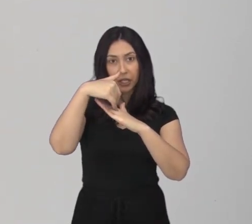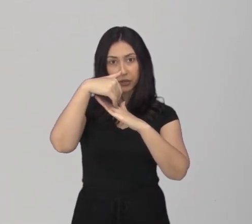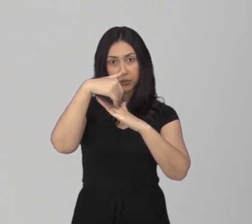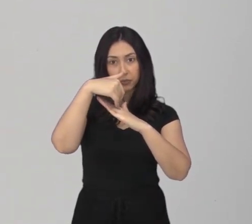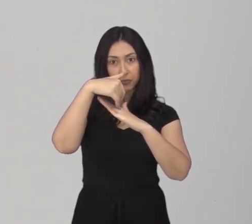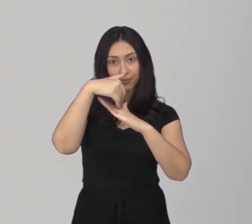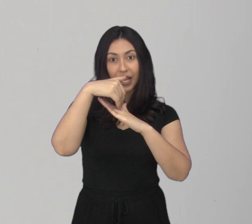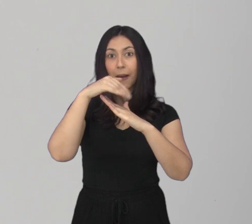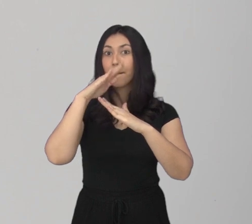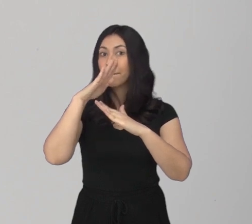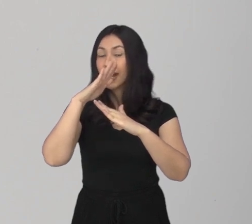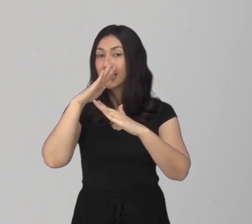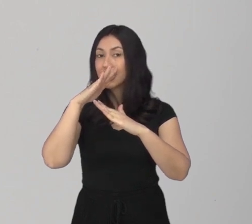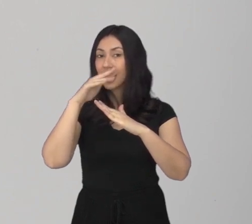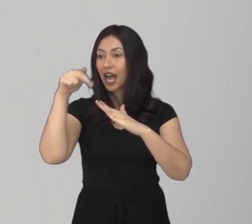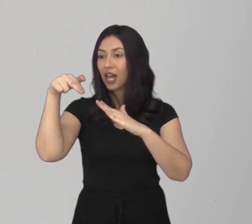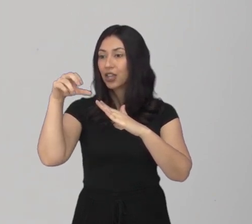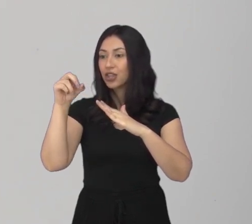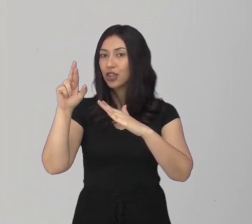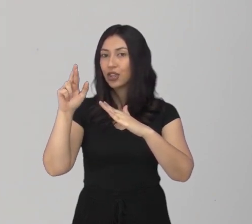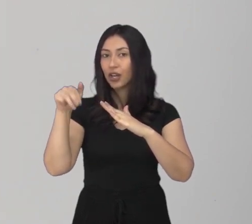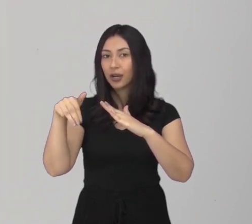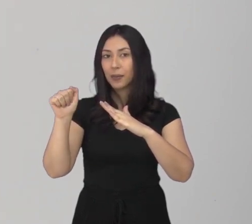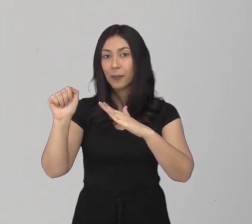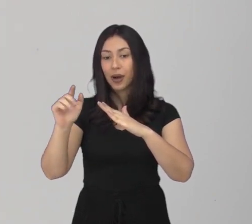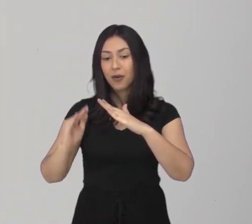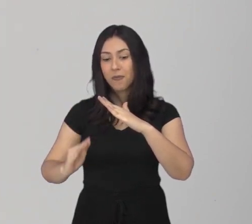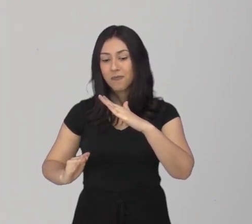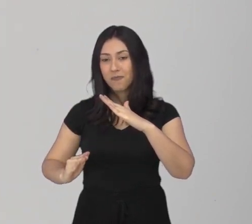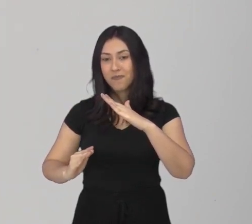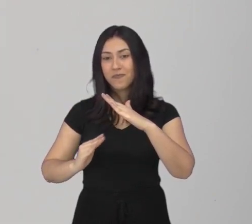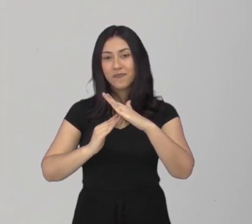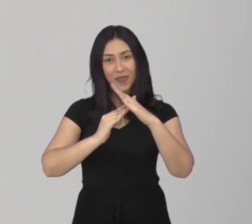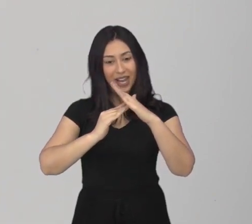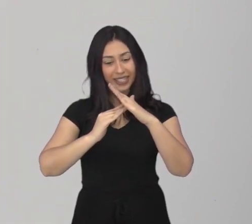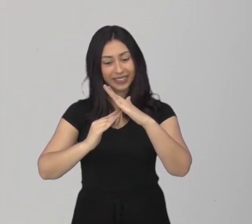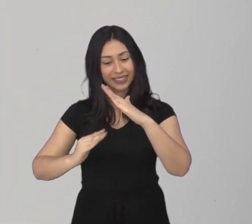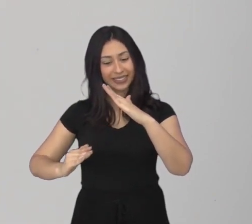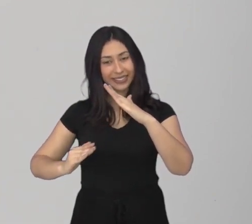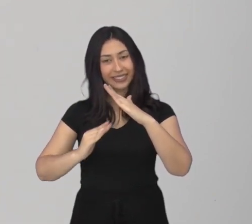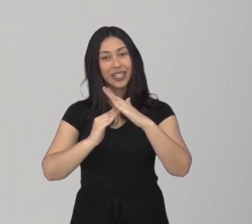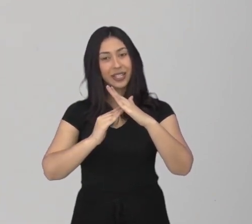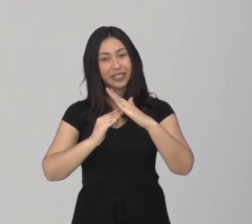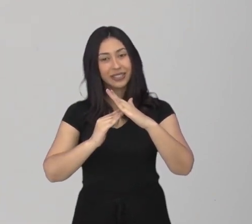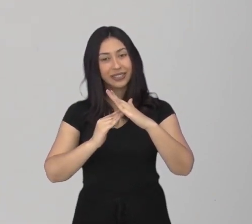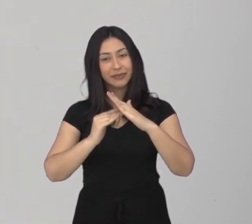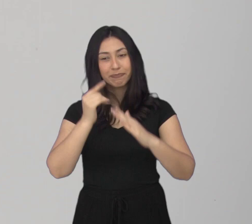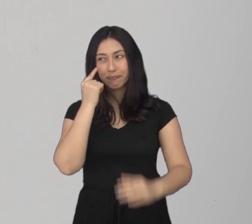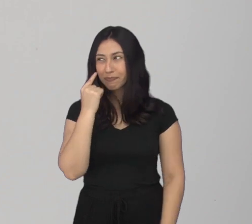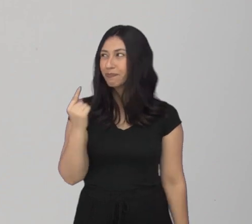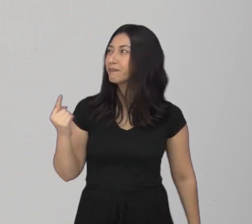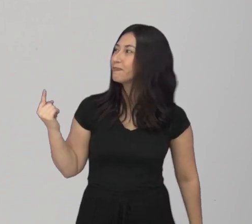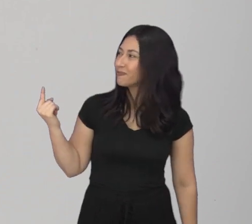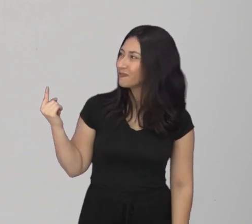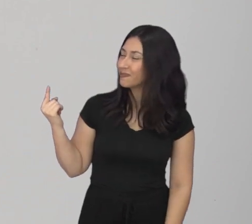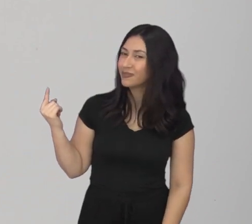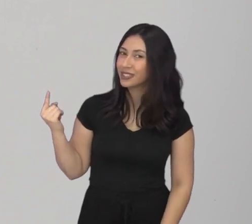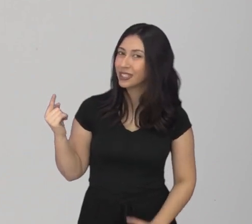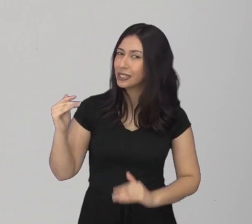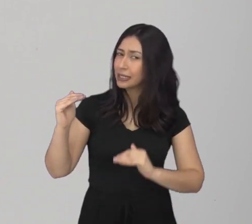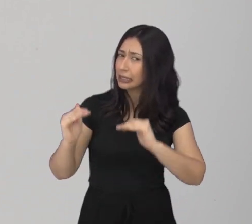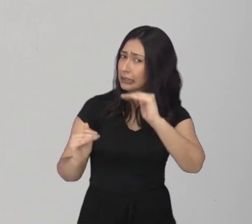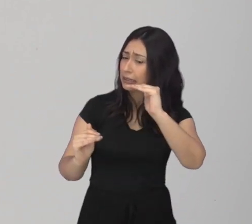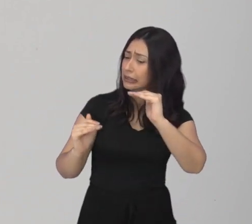Terra e a minha força normal perpendicular à superfície. Você consegue perceber agora que elas não se anulam